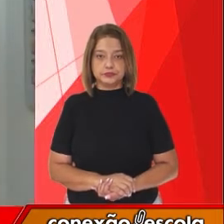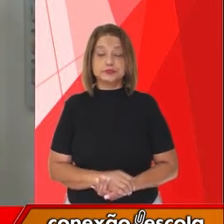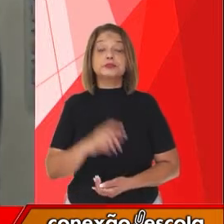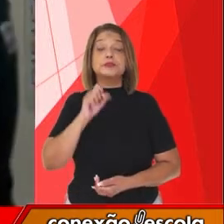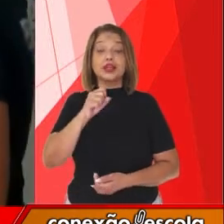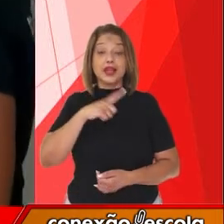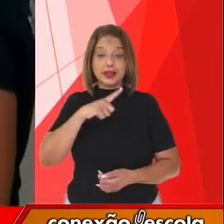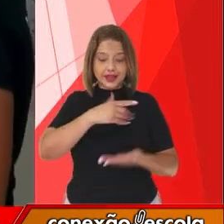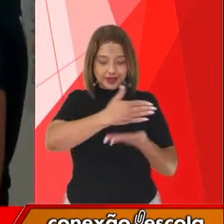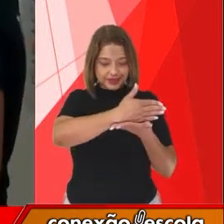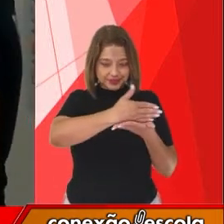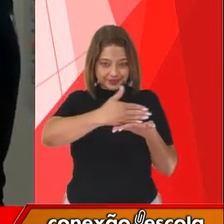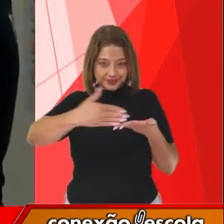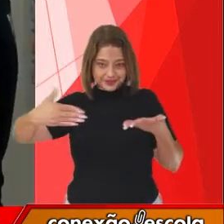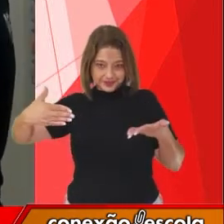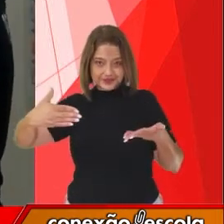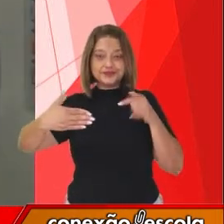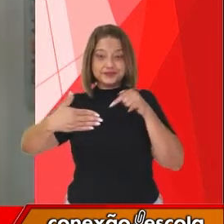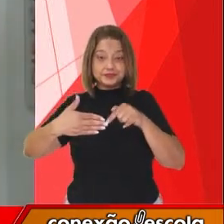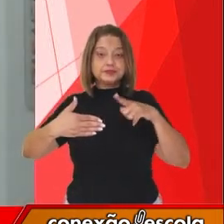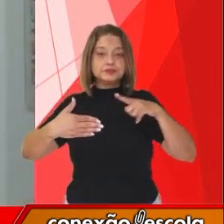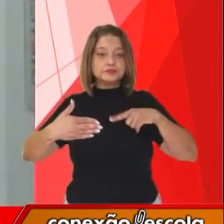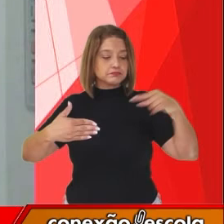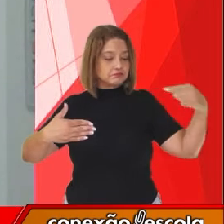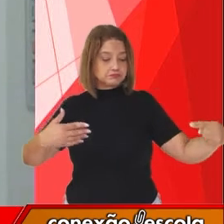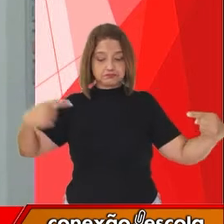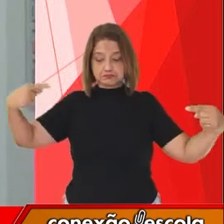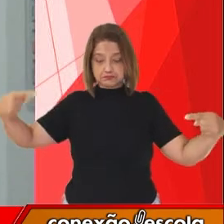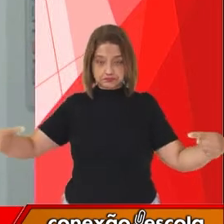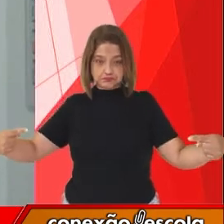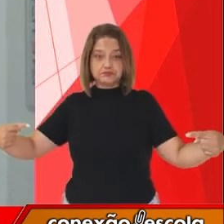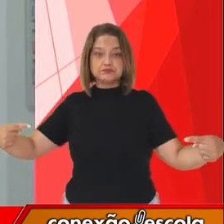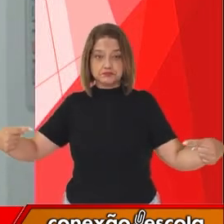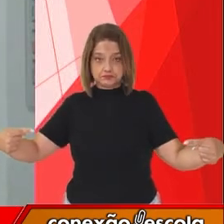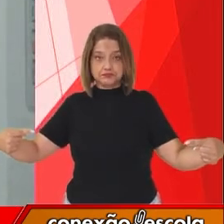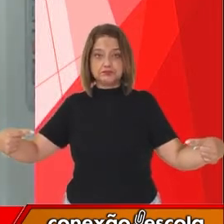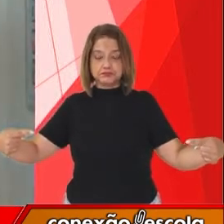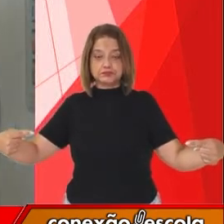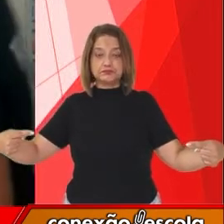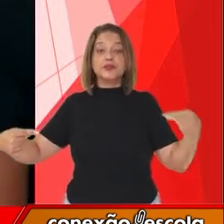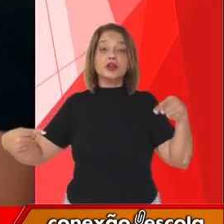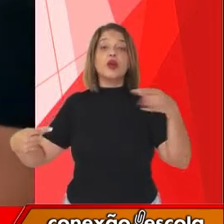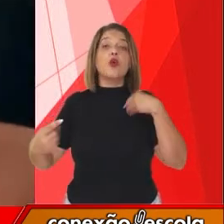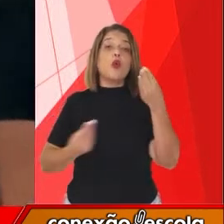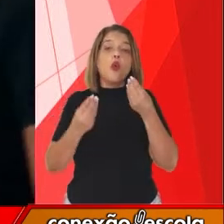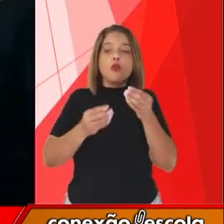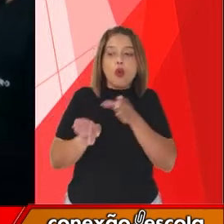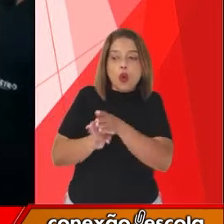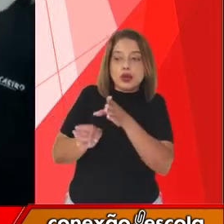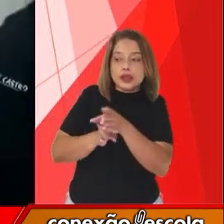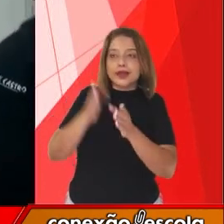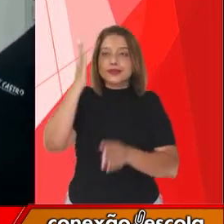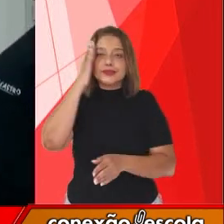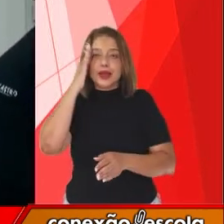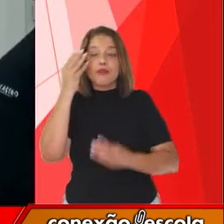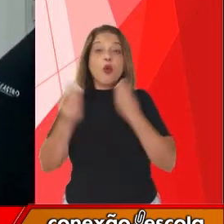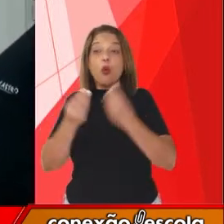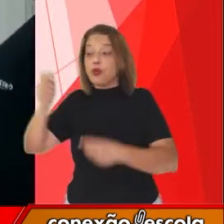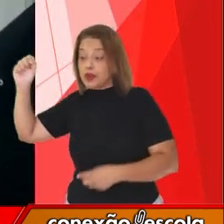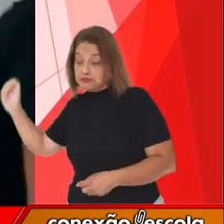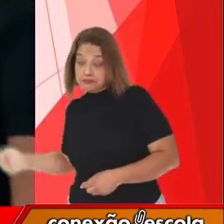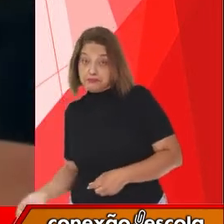linha mediana, ela tem uma projeção aqui na linha de fundo para orientar o jogador no momento do